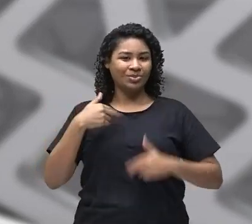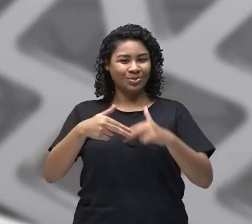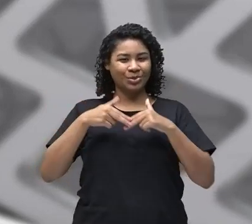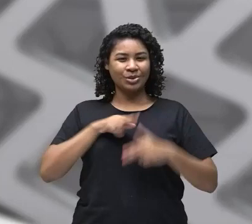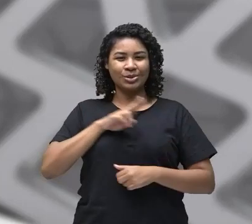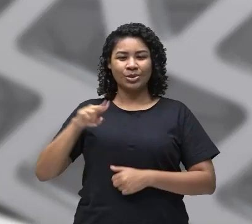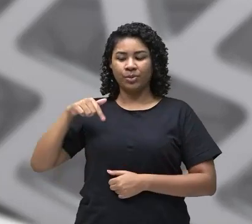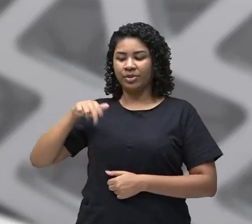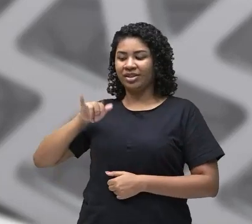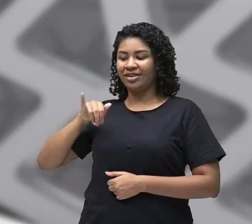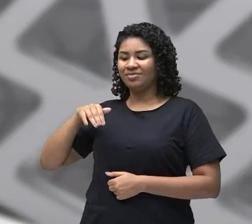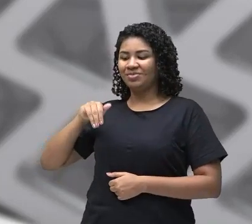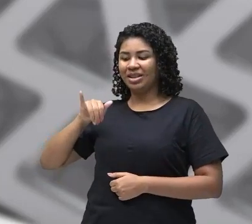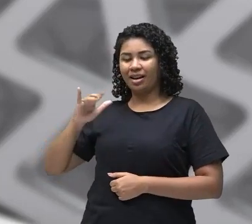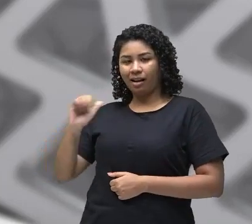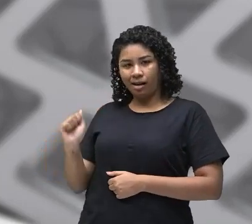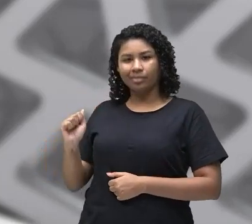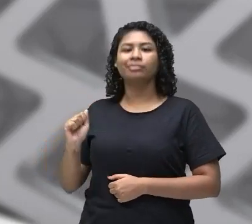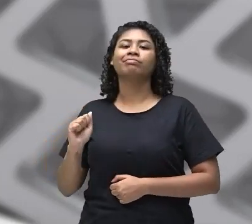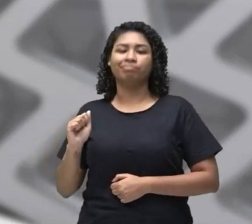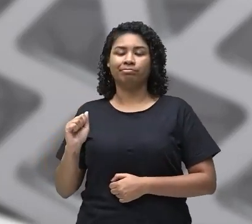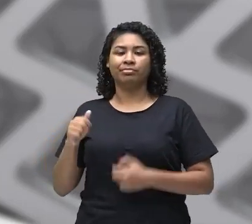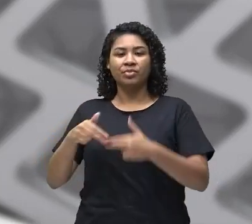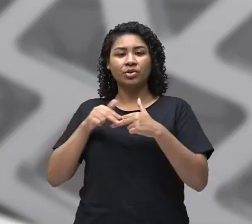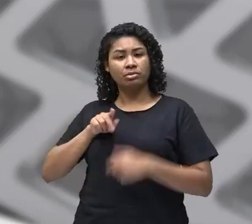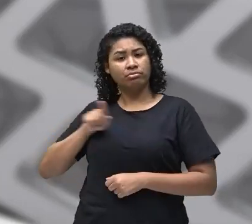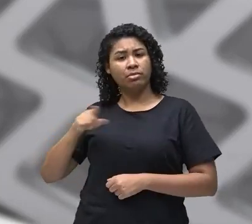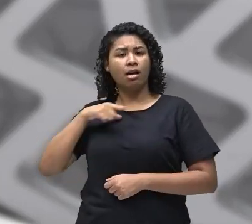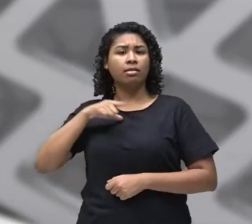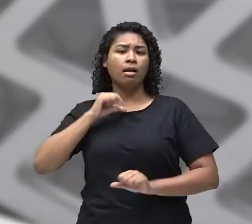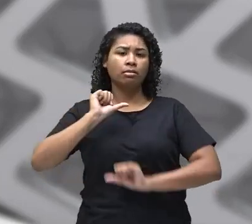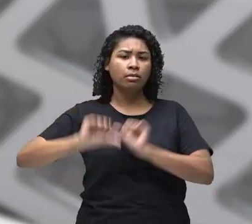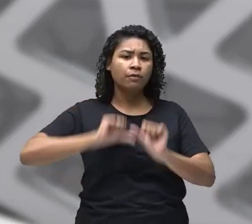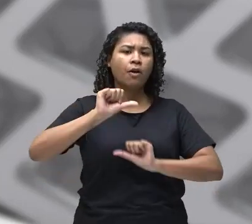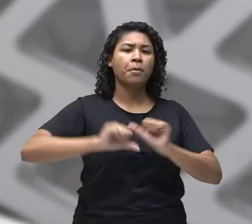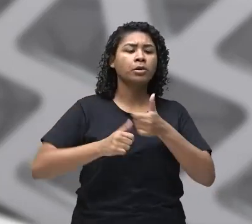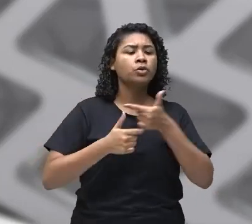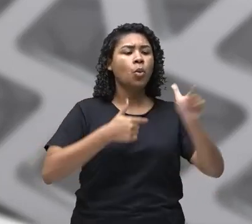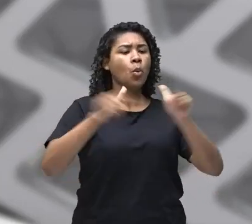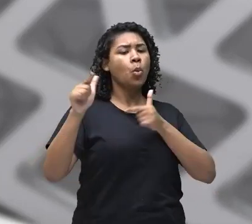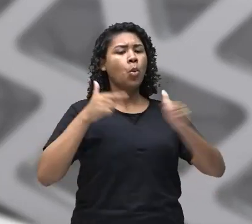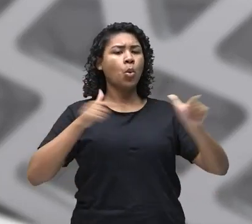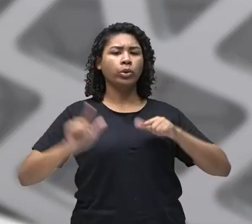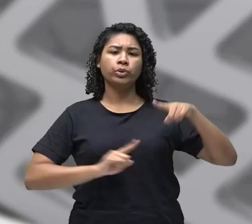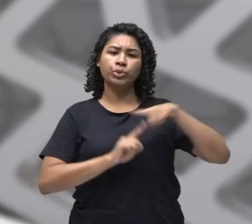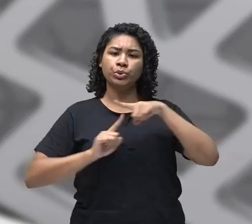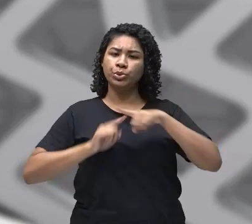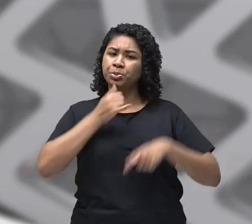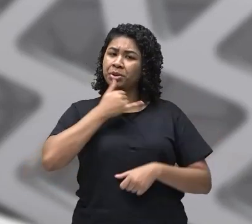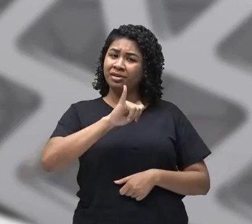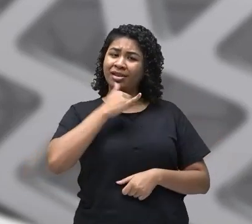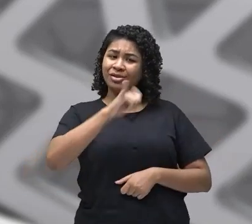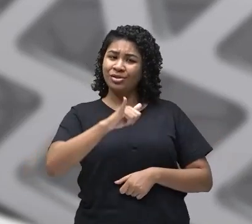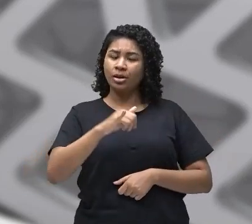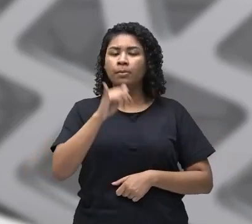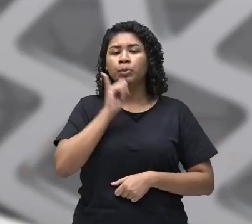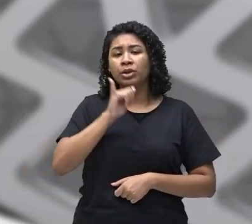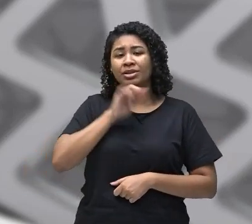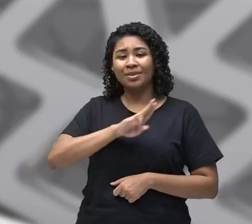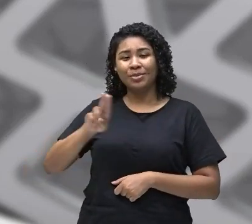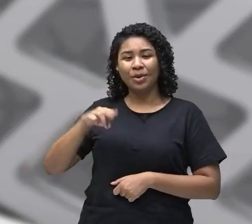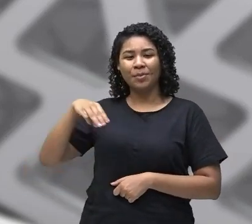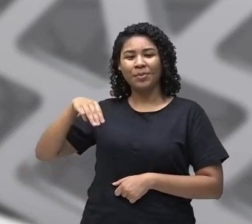energia química e ela será transformada em outras modalidades como por exemplo a energia